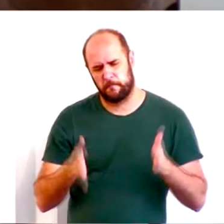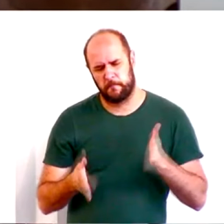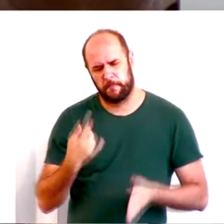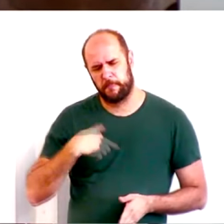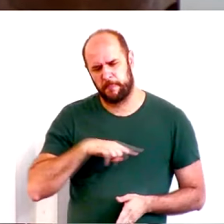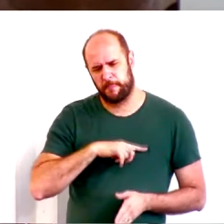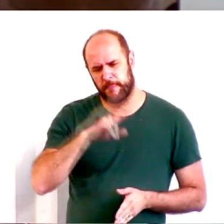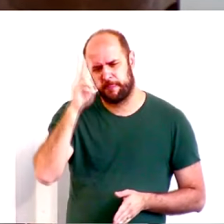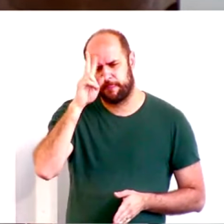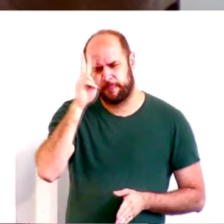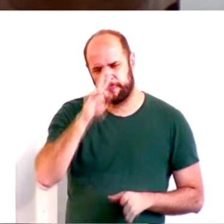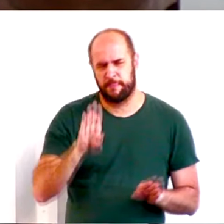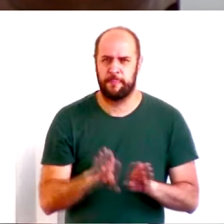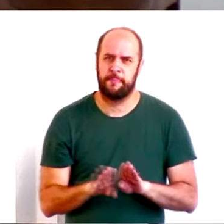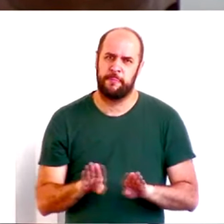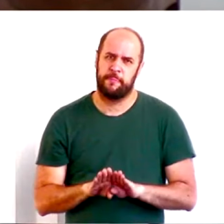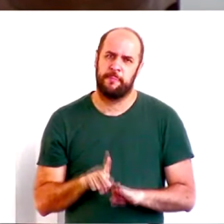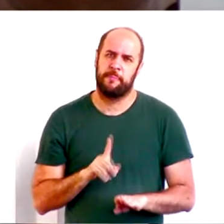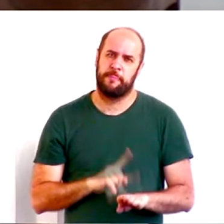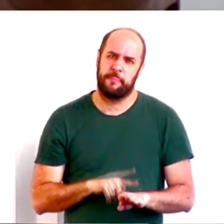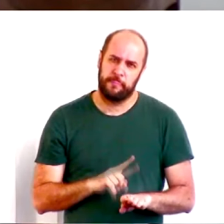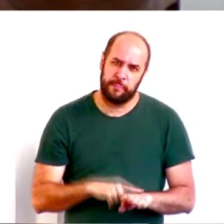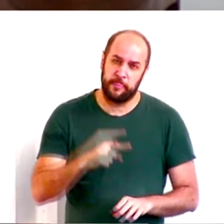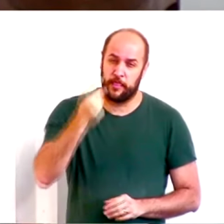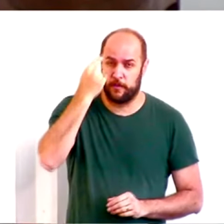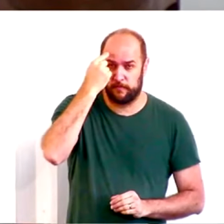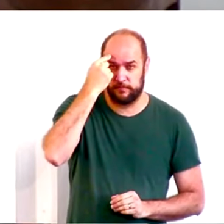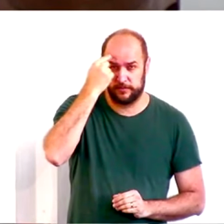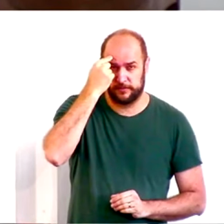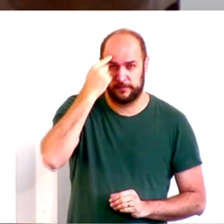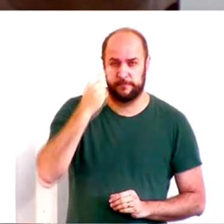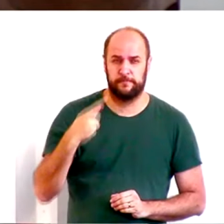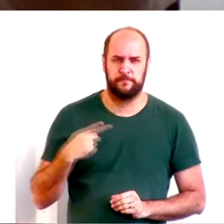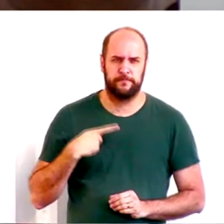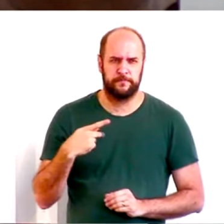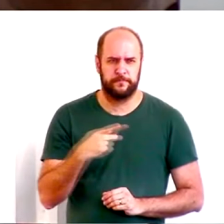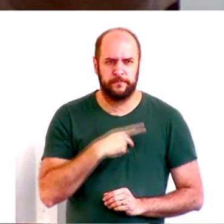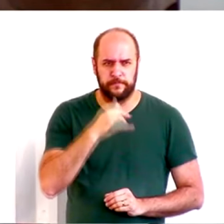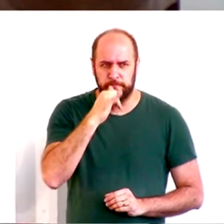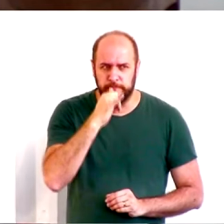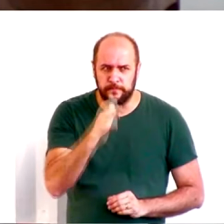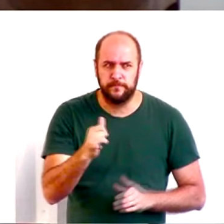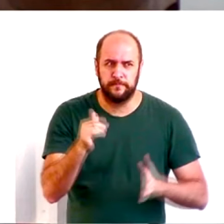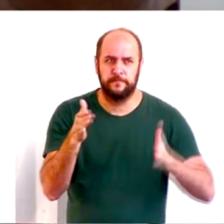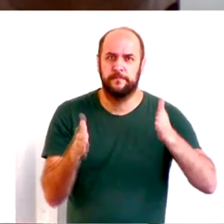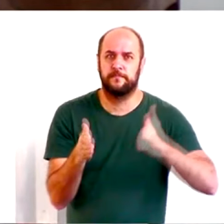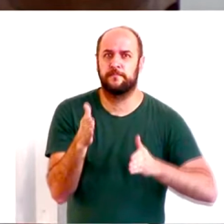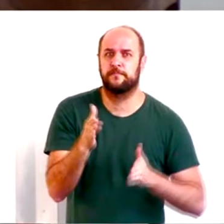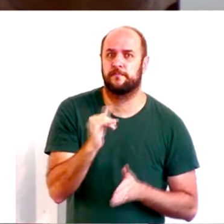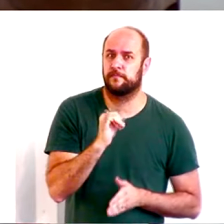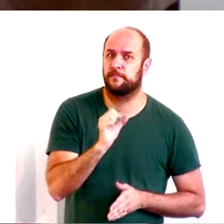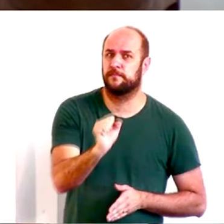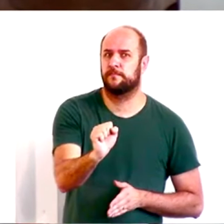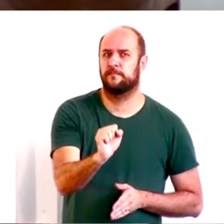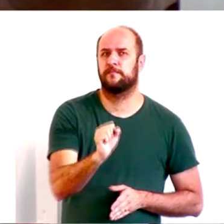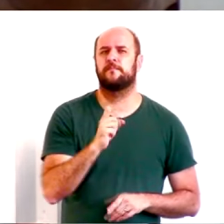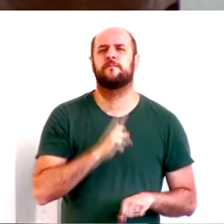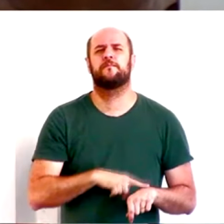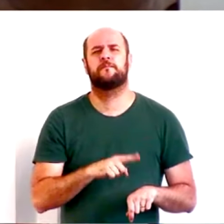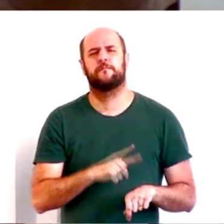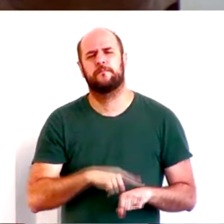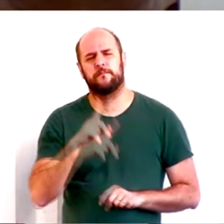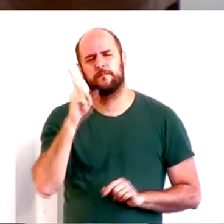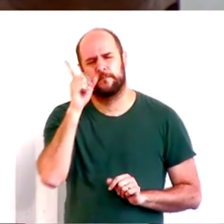é um momento para pensarmos Olha o pastor tá falando de um tempo de Isaías um tempo extremamente difícil